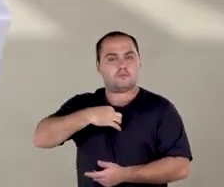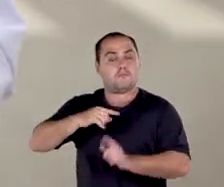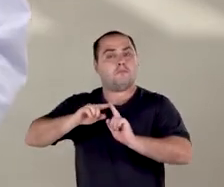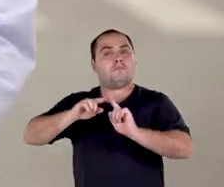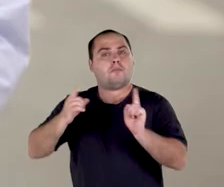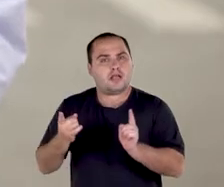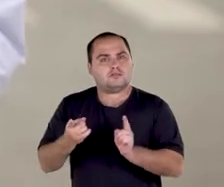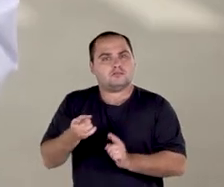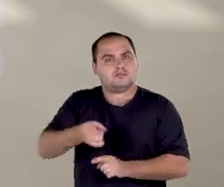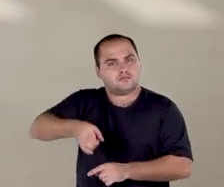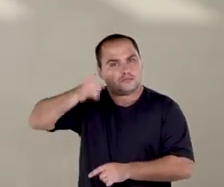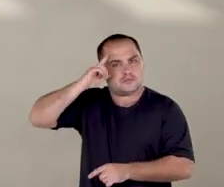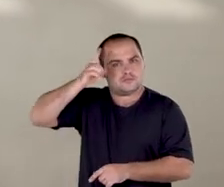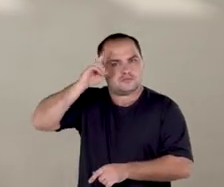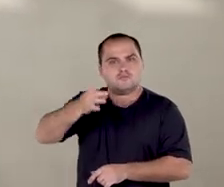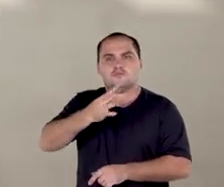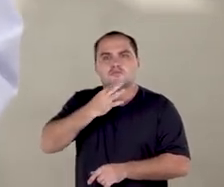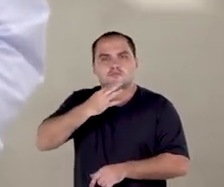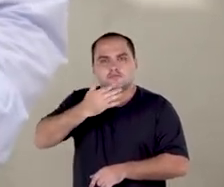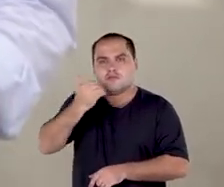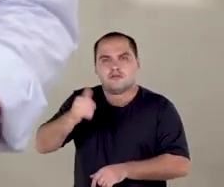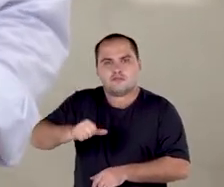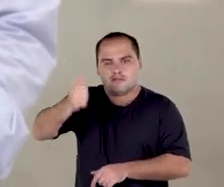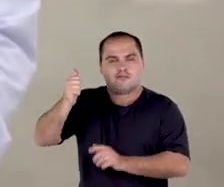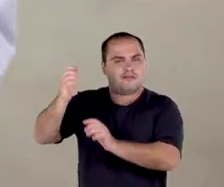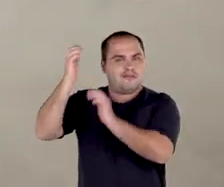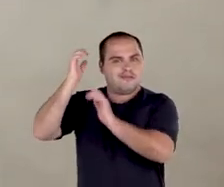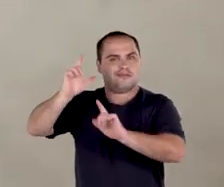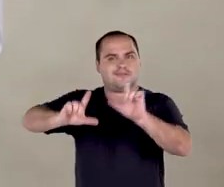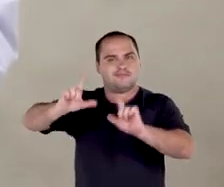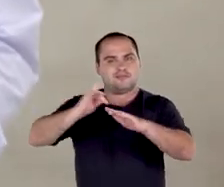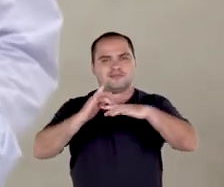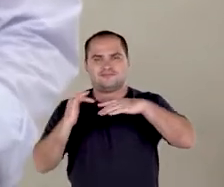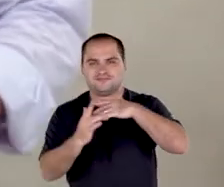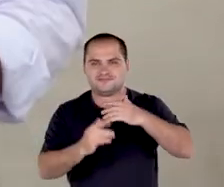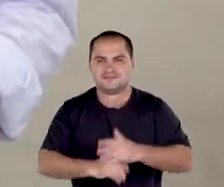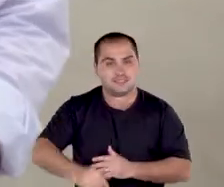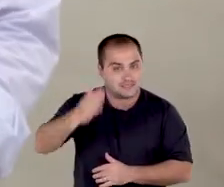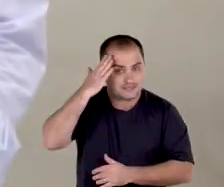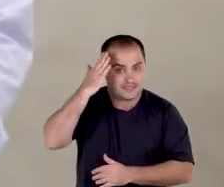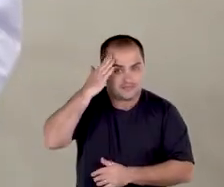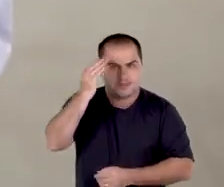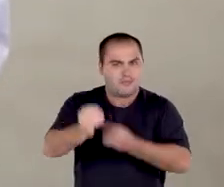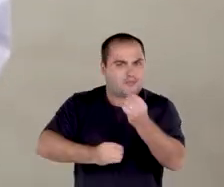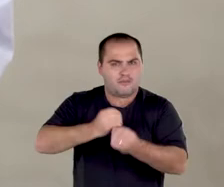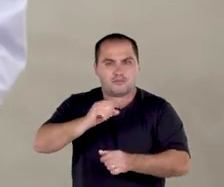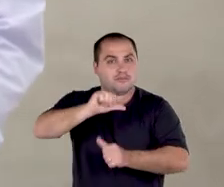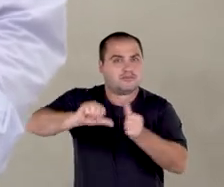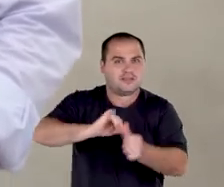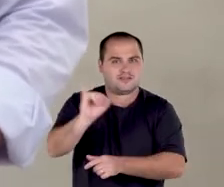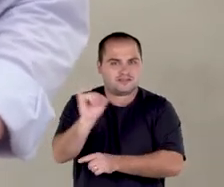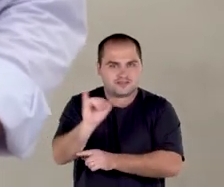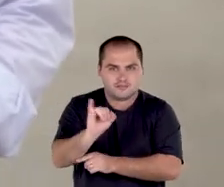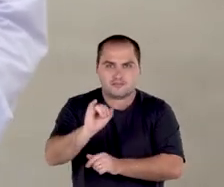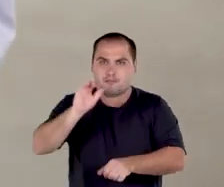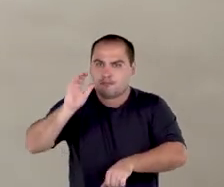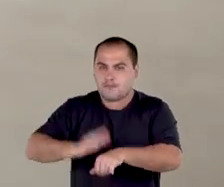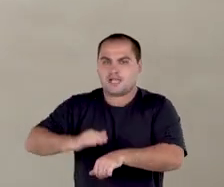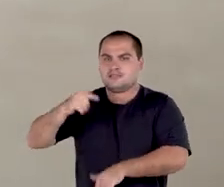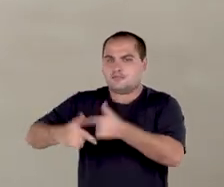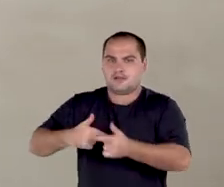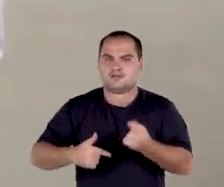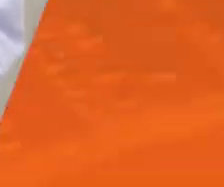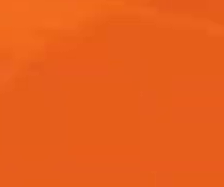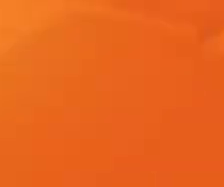conhecer diariamente, no rádio, na TV e nas redes sociais. E saiba como nós vamos mudar Itajaí. Fazer mais com